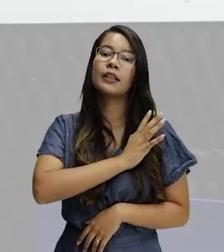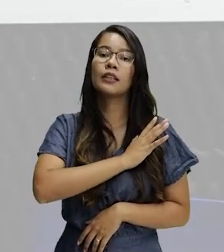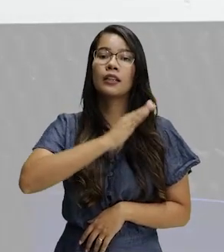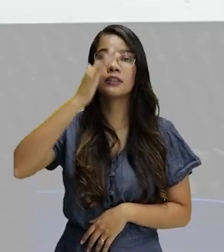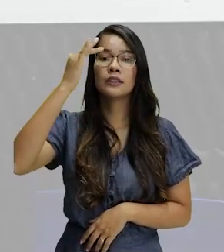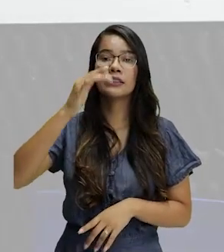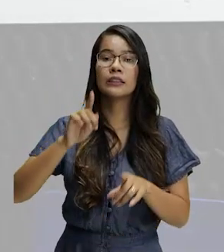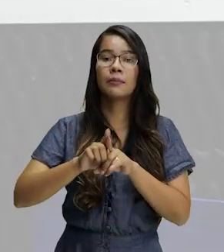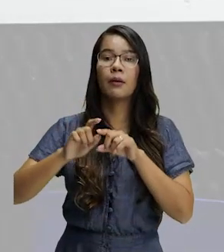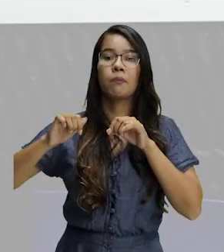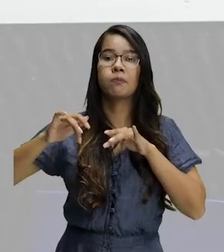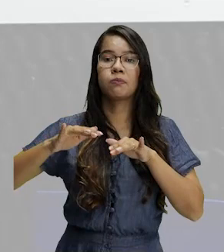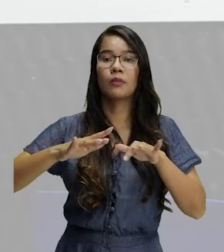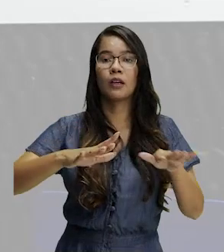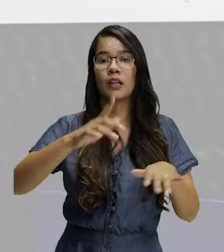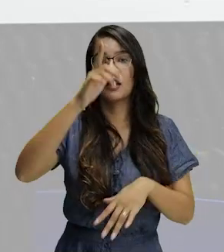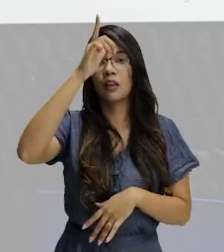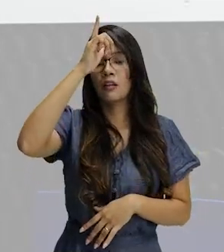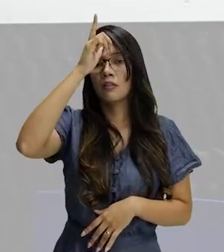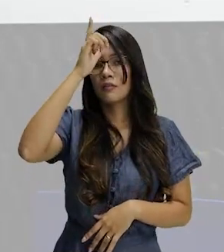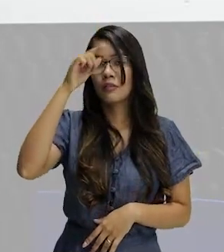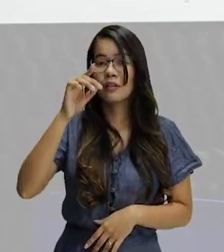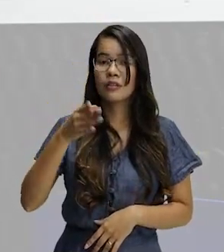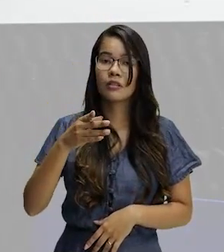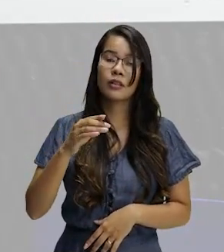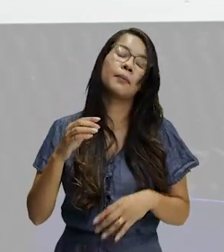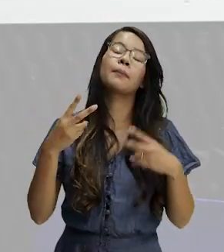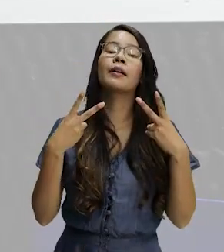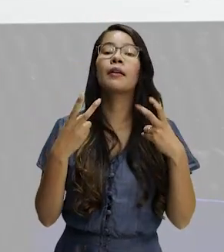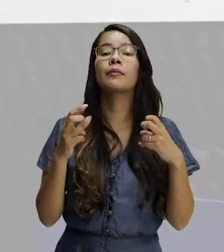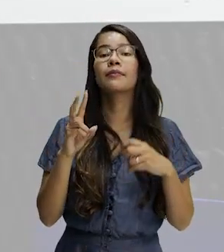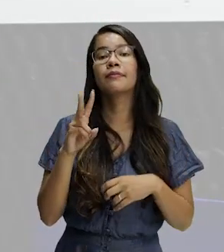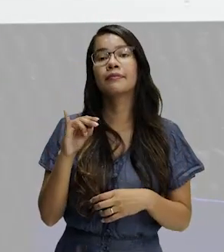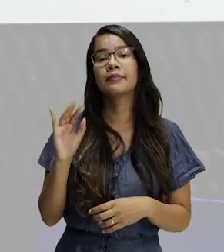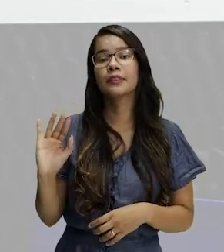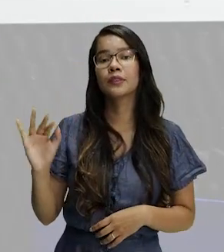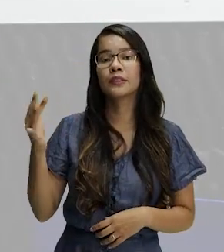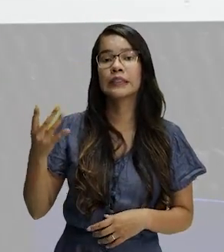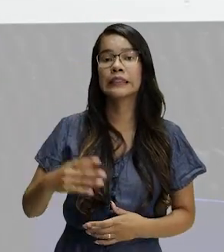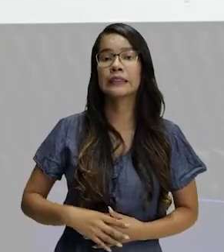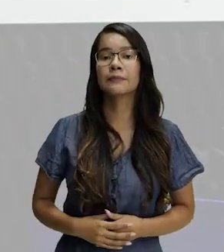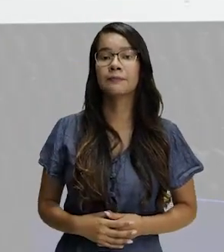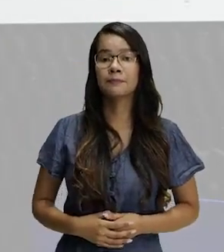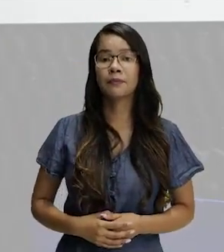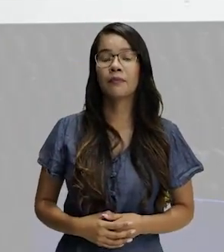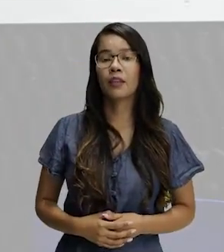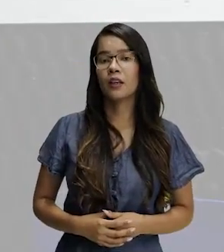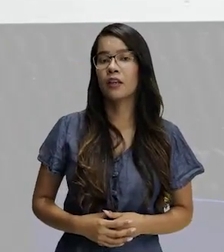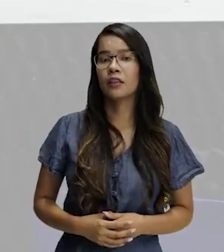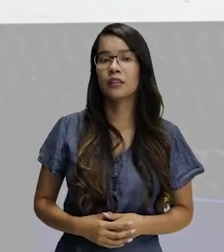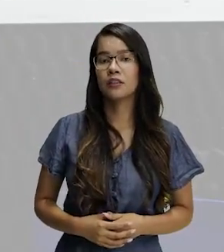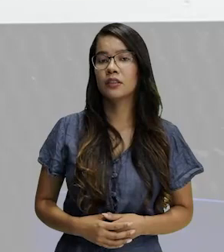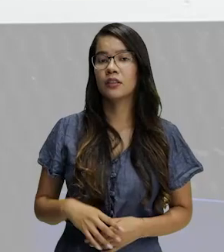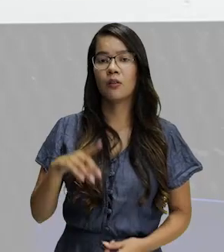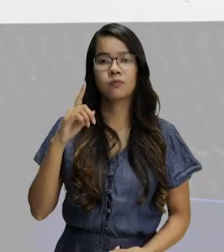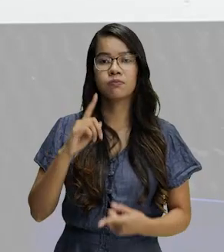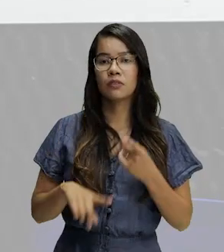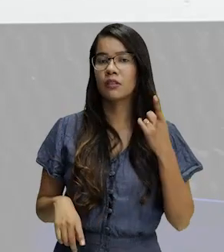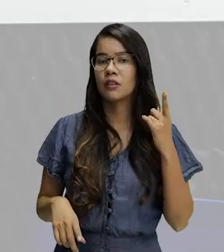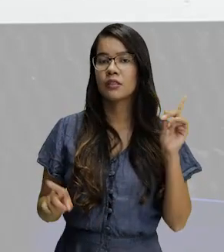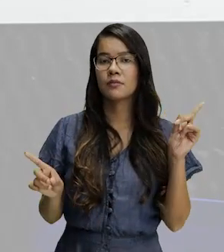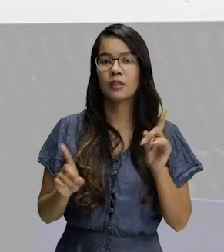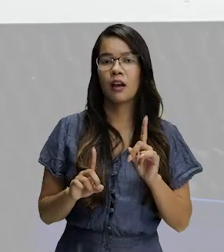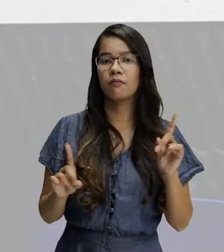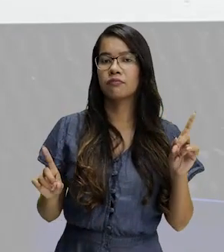1930, você observa que ele vem acontecendo. E desrespeitando cláusula do Tratado de